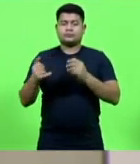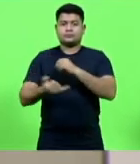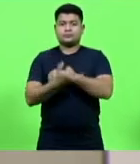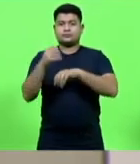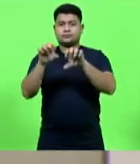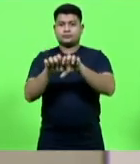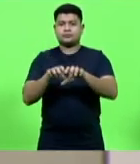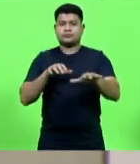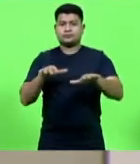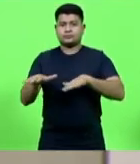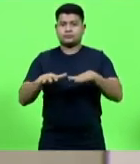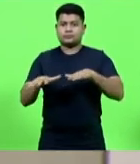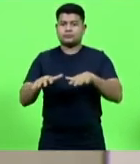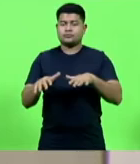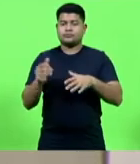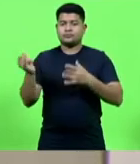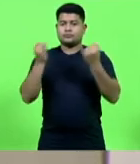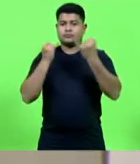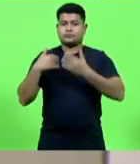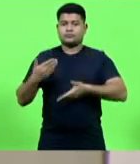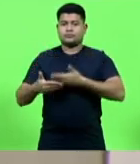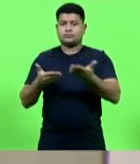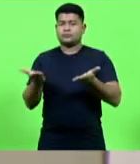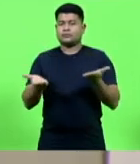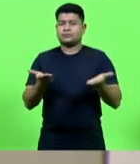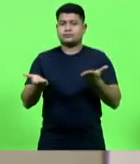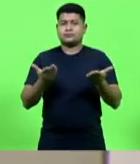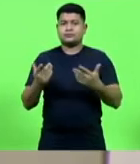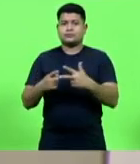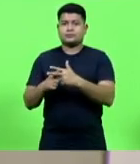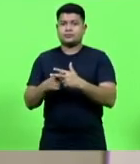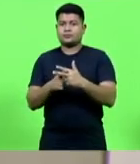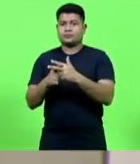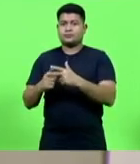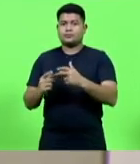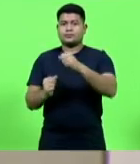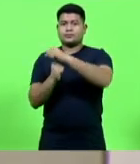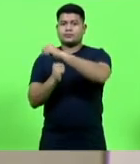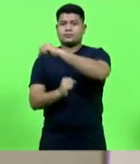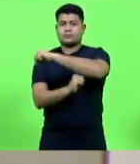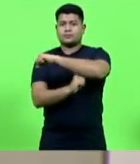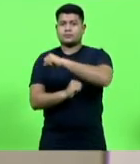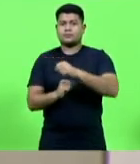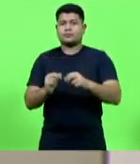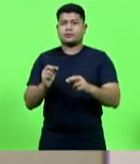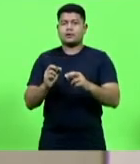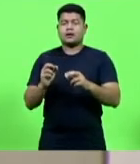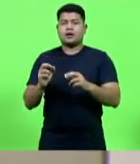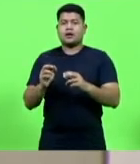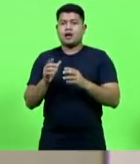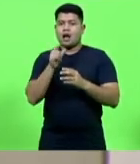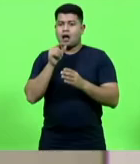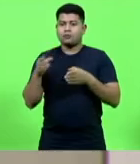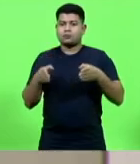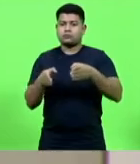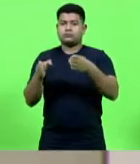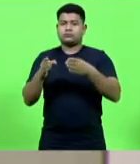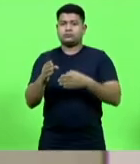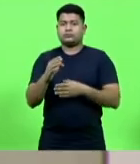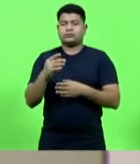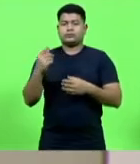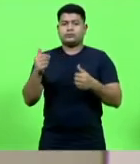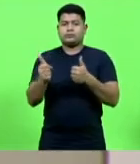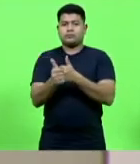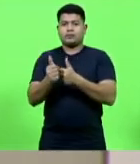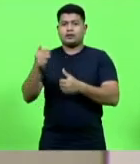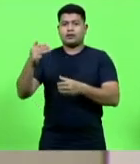Mobilidade, informações acerca do processo legislatório da reforma da Ponte Penso e sobre o Rio Benedito, na divisa dos municípios de Timboa e